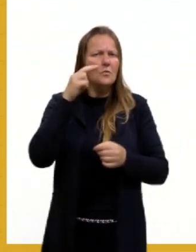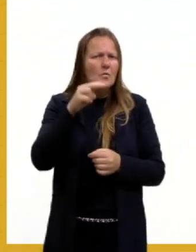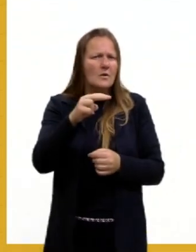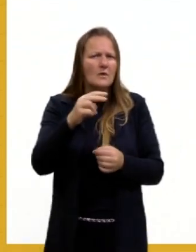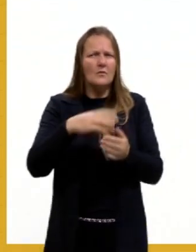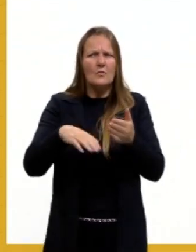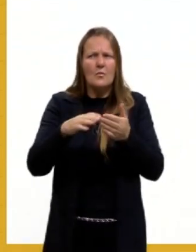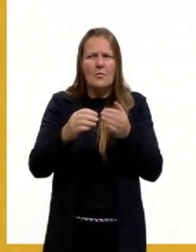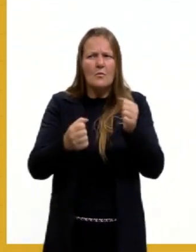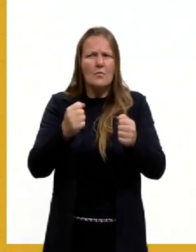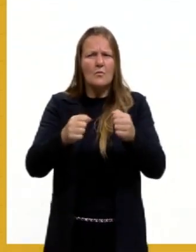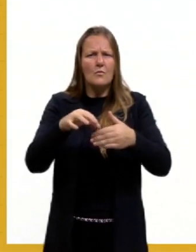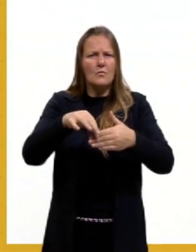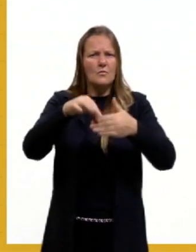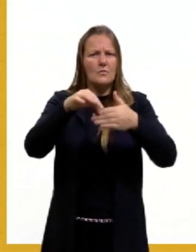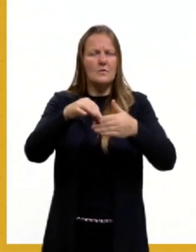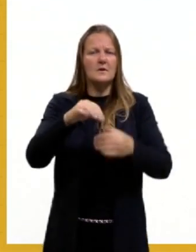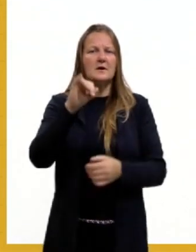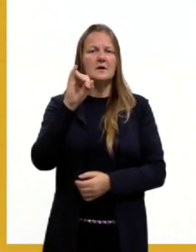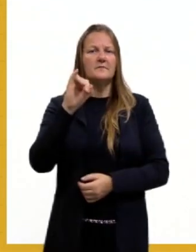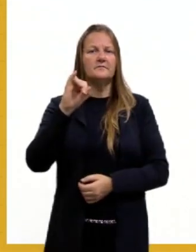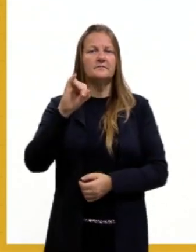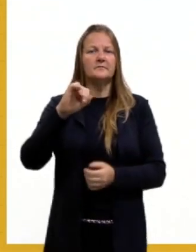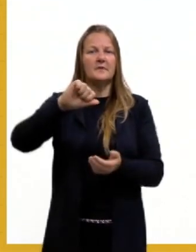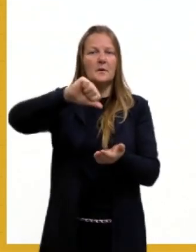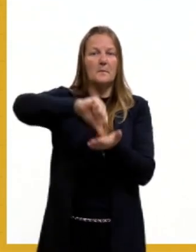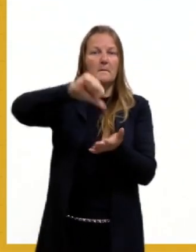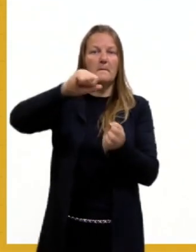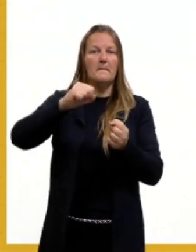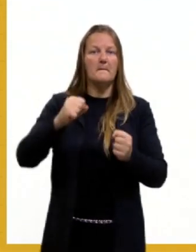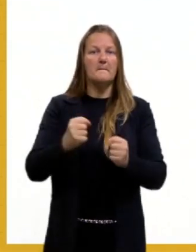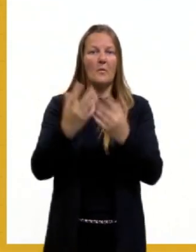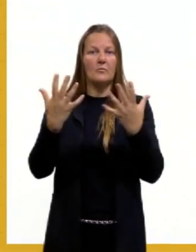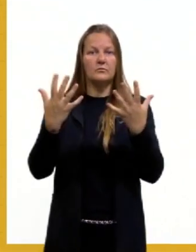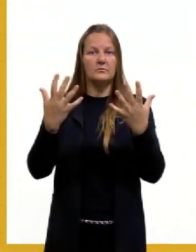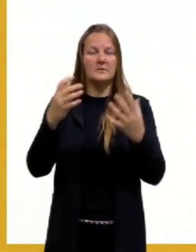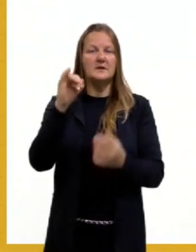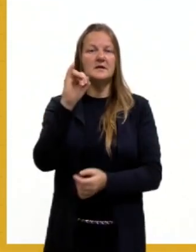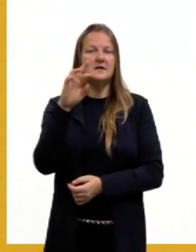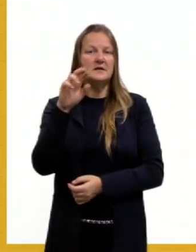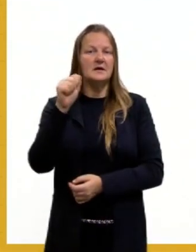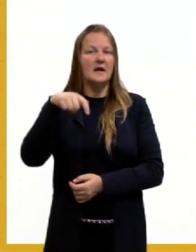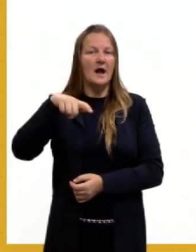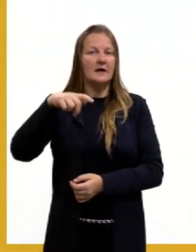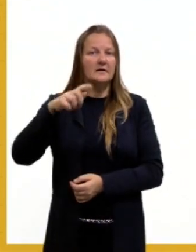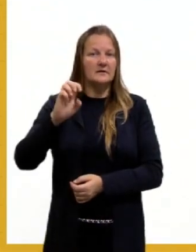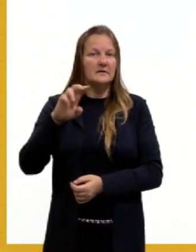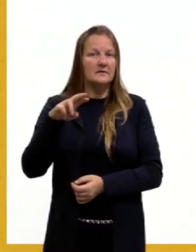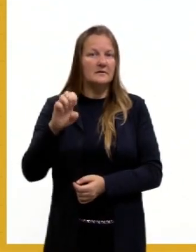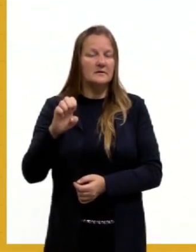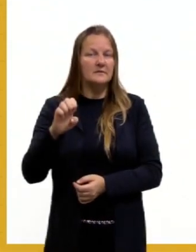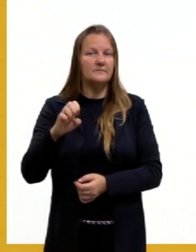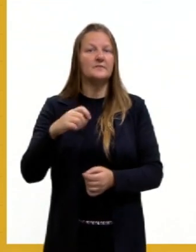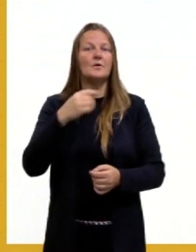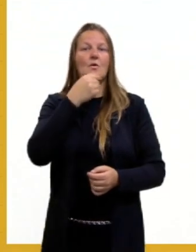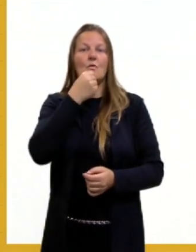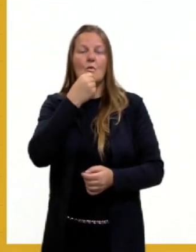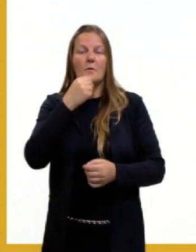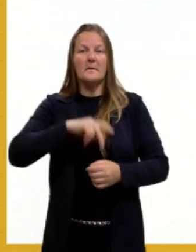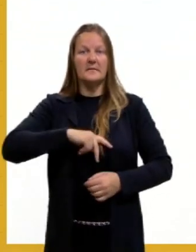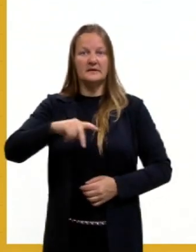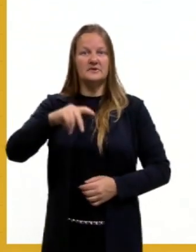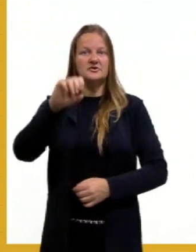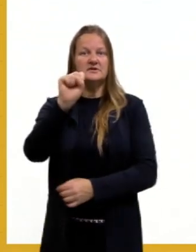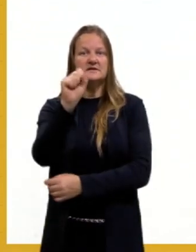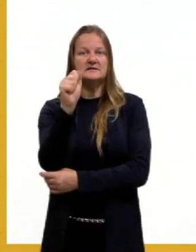outro cara, para um outro que é o Iraque, então, chega ao poder, por exemplo, tinha acabado de chegar ao poder, então, Saddam Hussein, ele recebe muito apoio